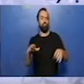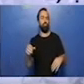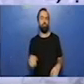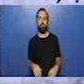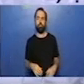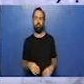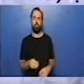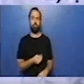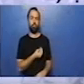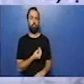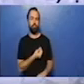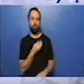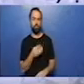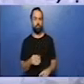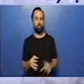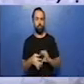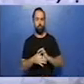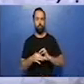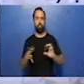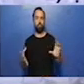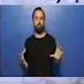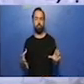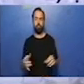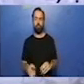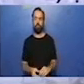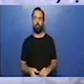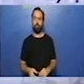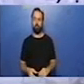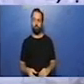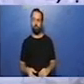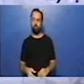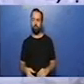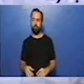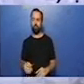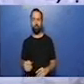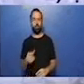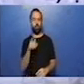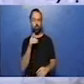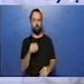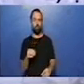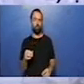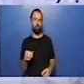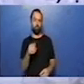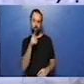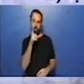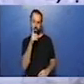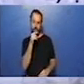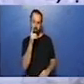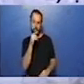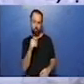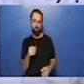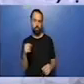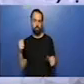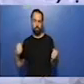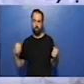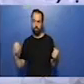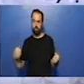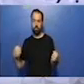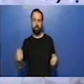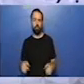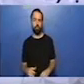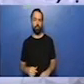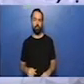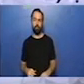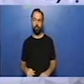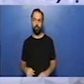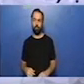rios, lagos, lagoas, mares, oceanos, ou em ambientes terrestres úmidos. Percebam que tem que haver água